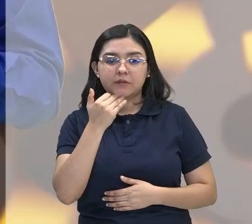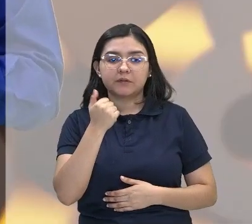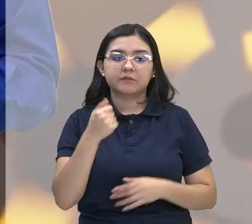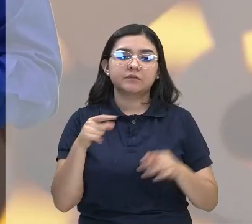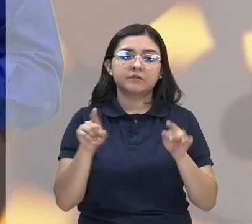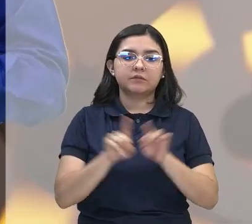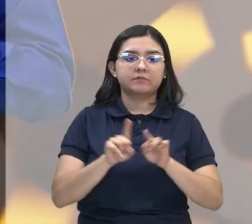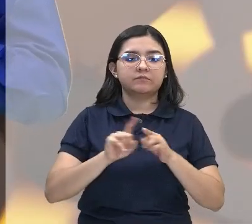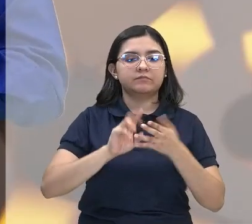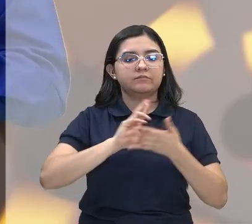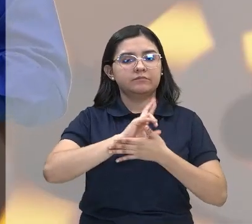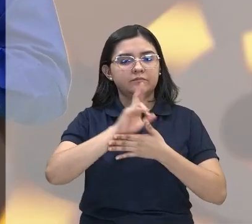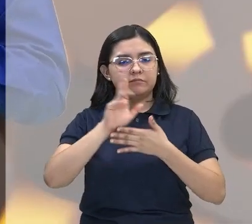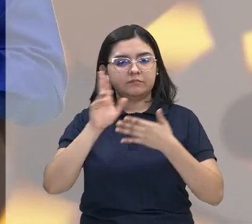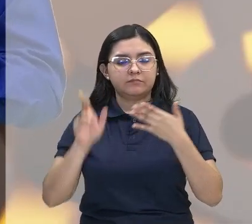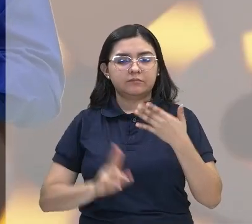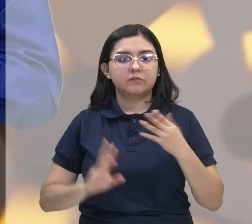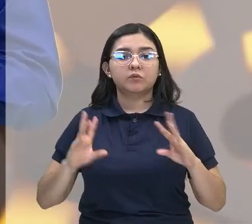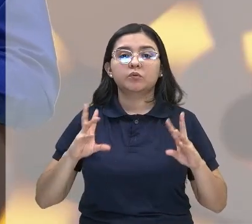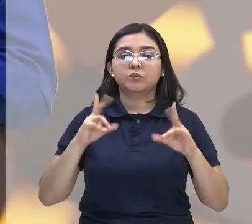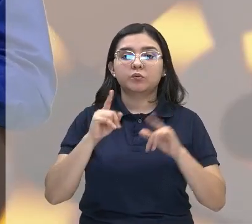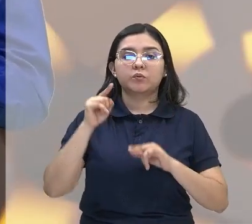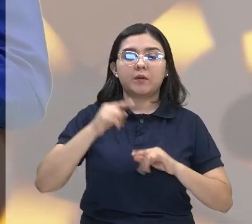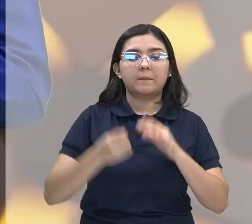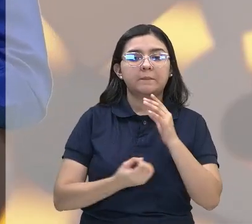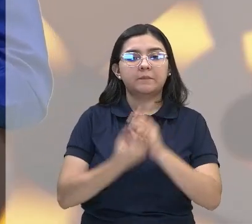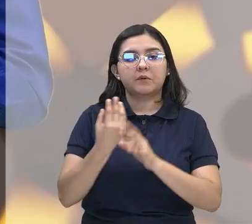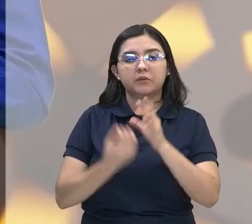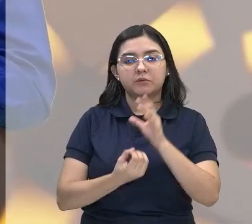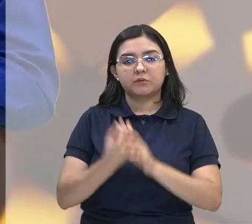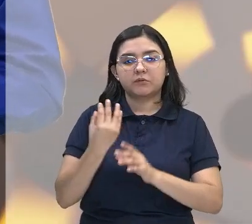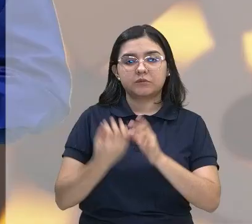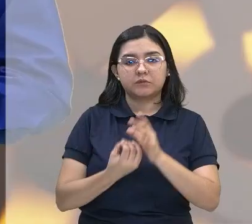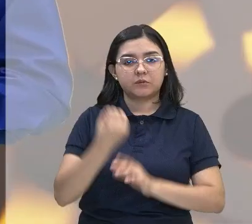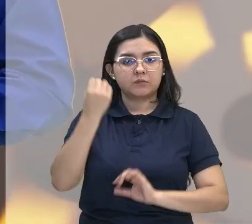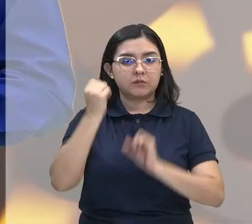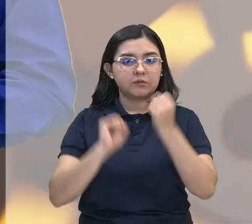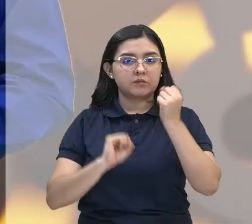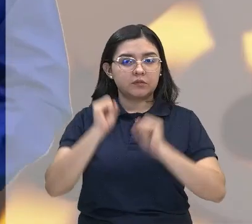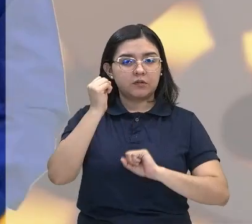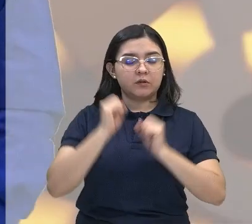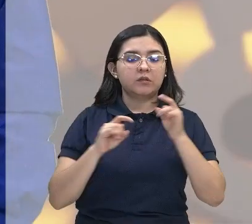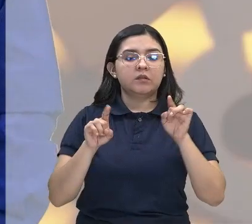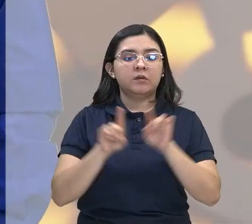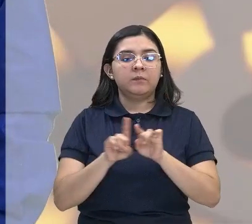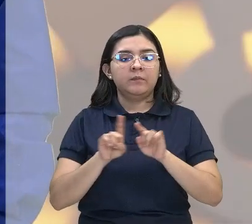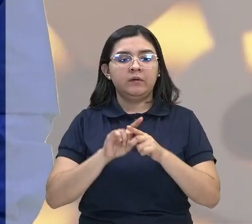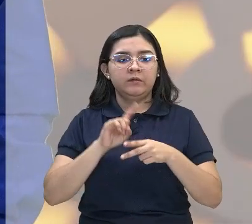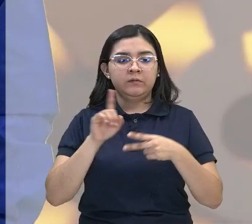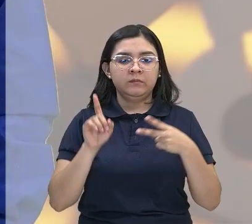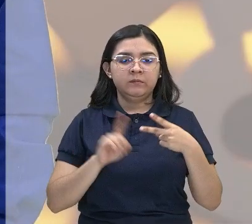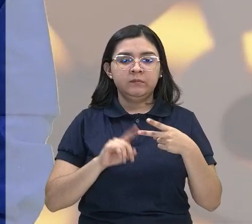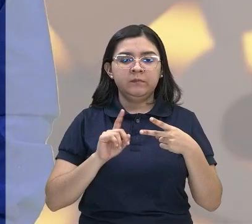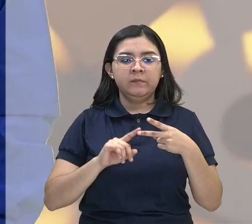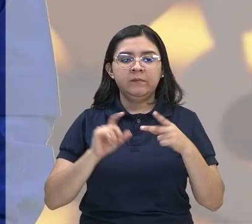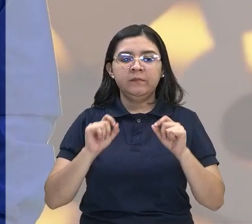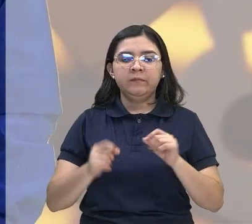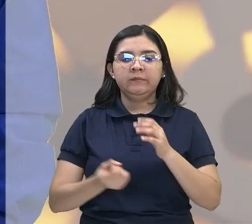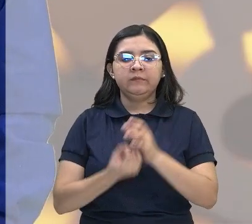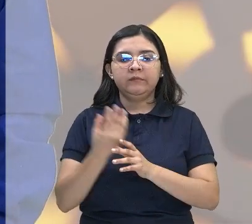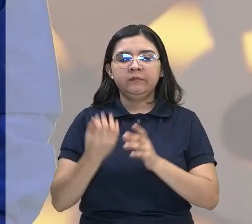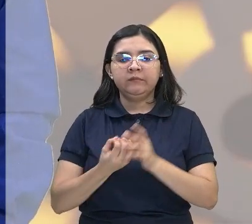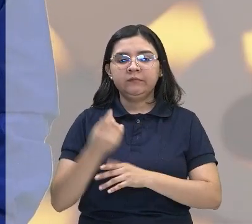e etc. Tudo isso é a produção industrial. Mostramos também a produção